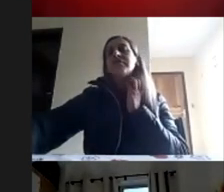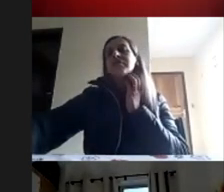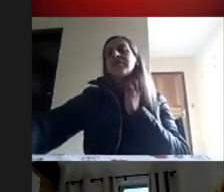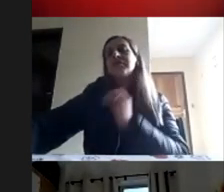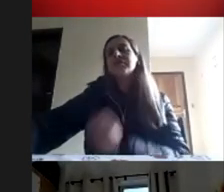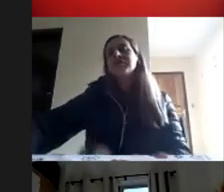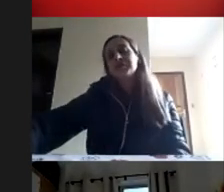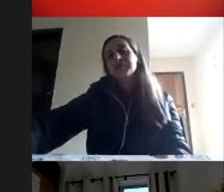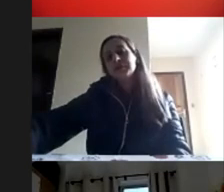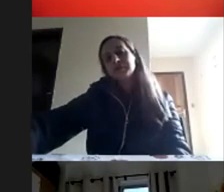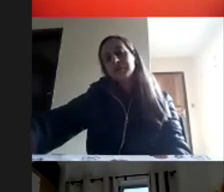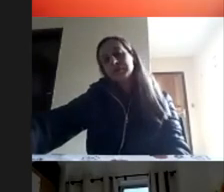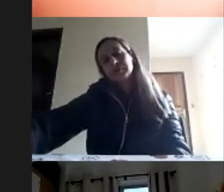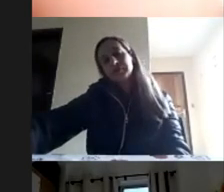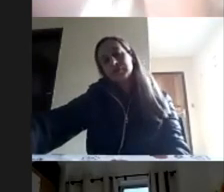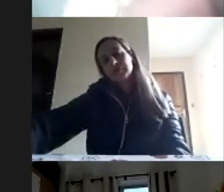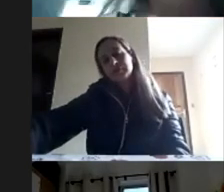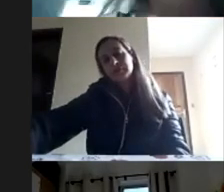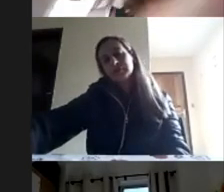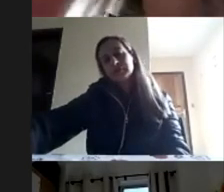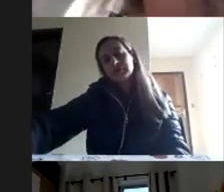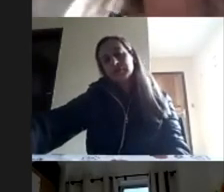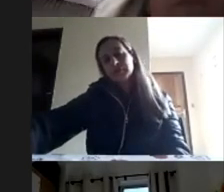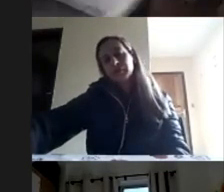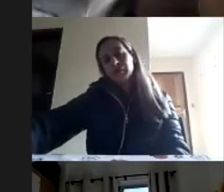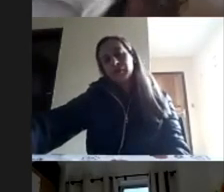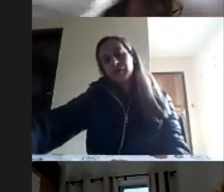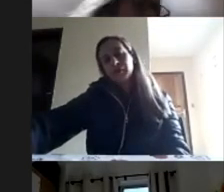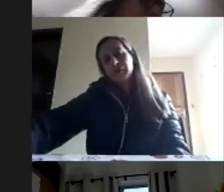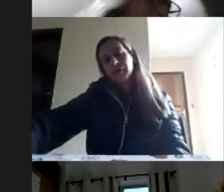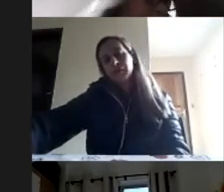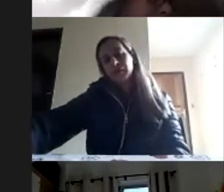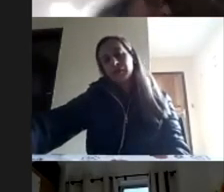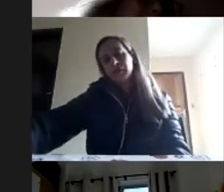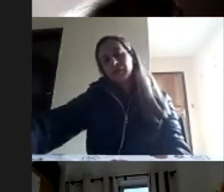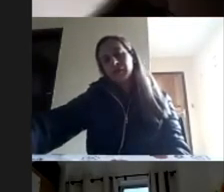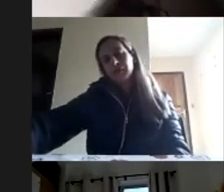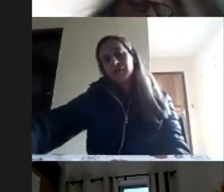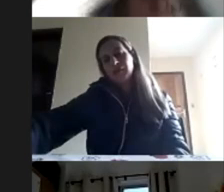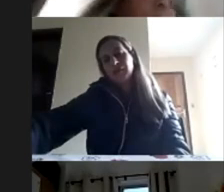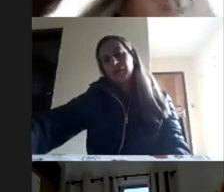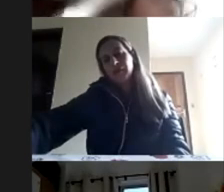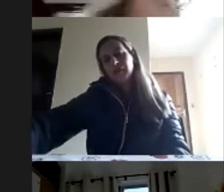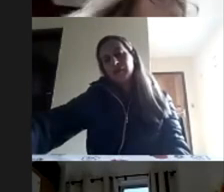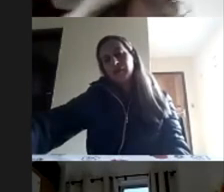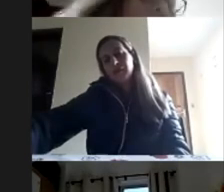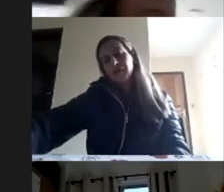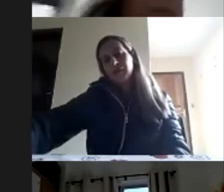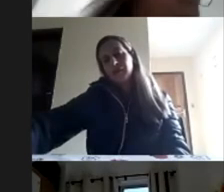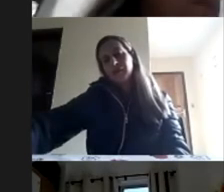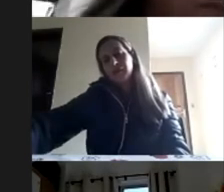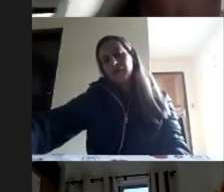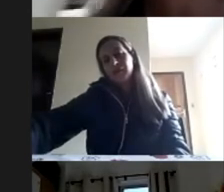as pessoas, pode ser que nos conheça, mas não conhece o profissional com quem nós estamos trabalhando ou estudando. A pessoa